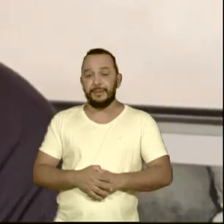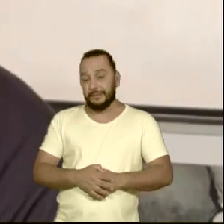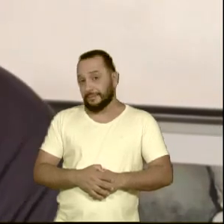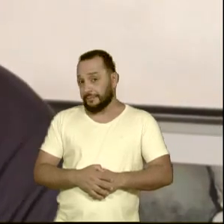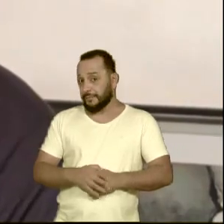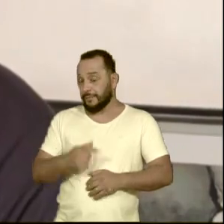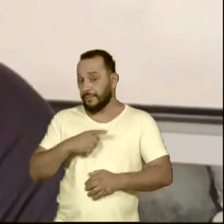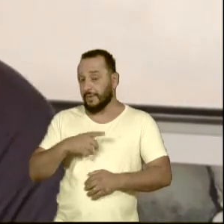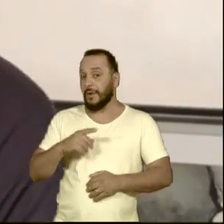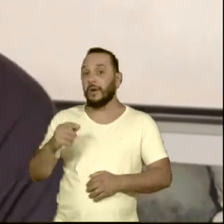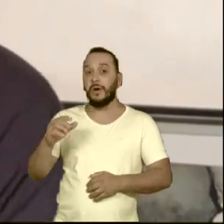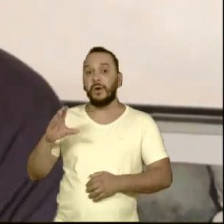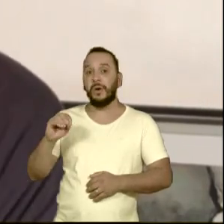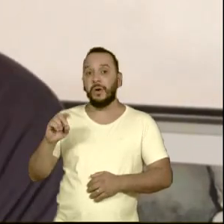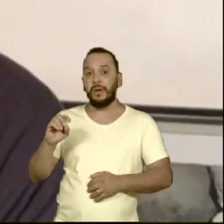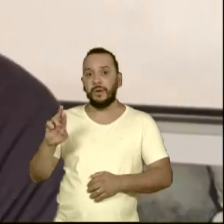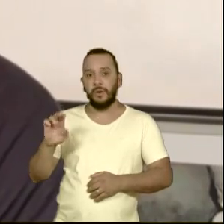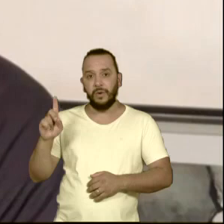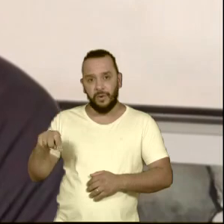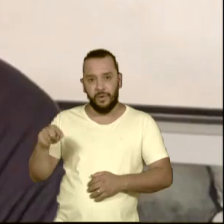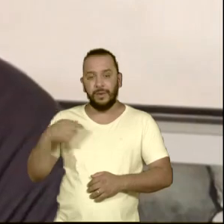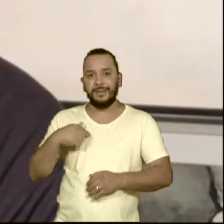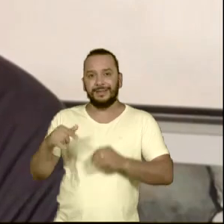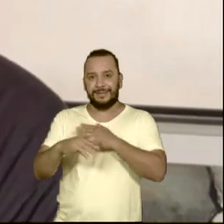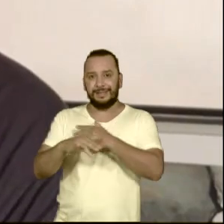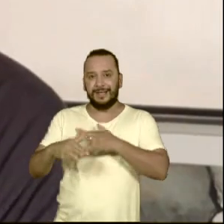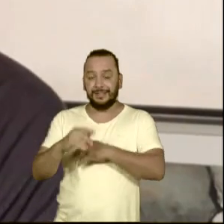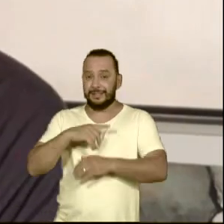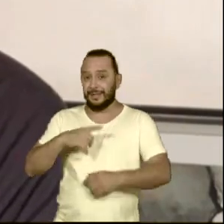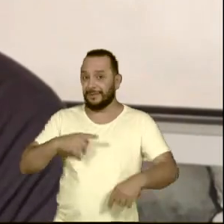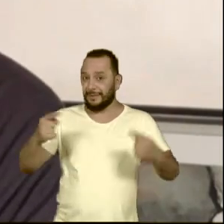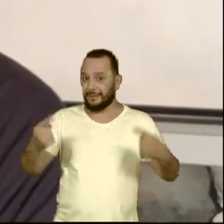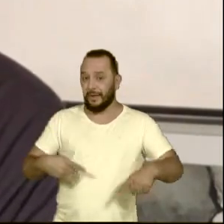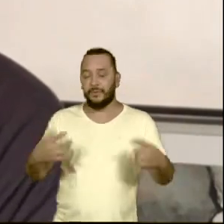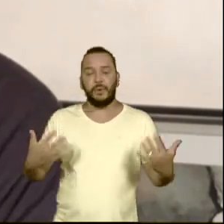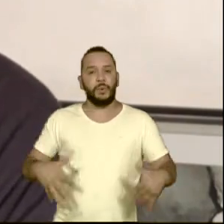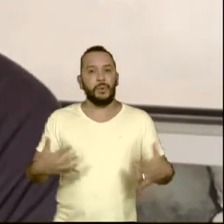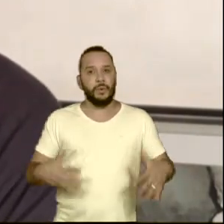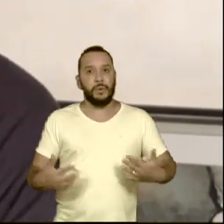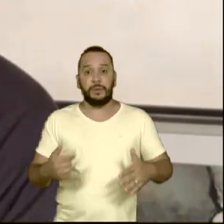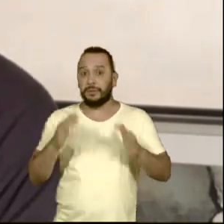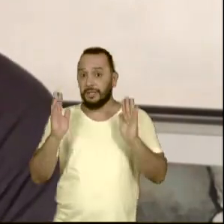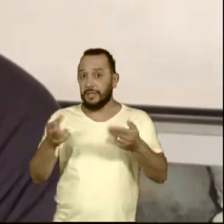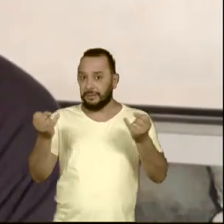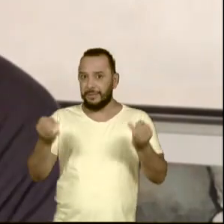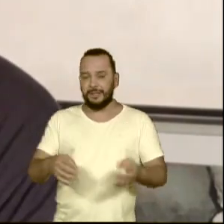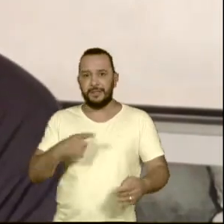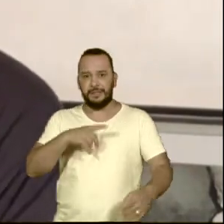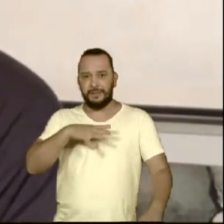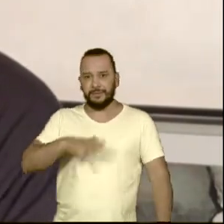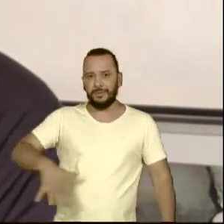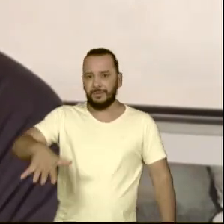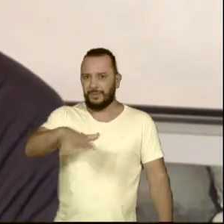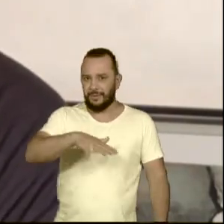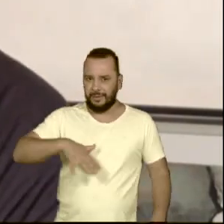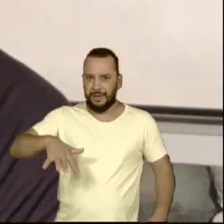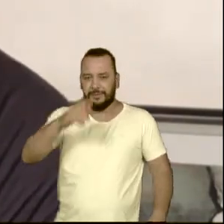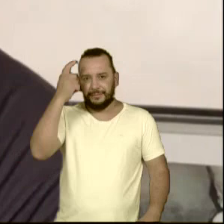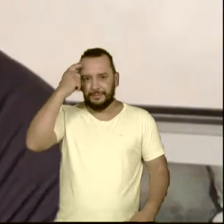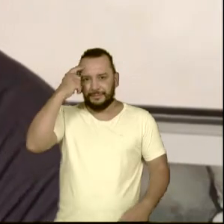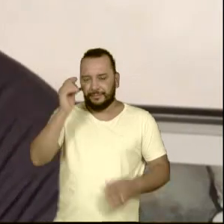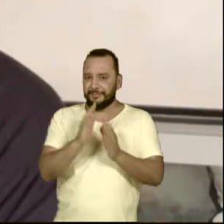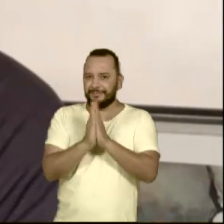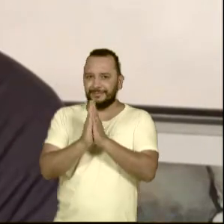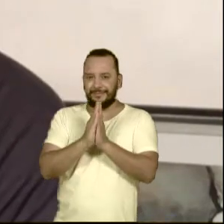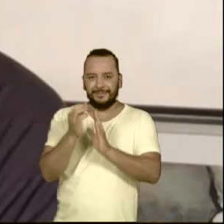Cocoricó na cidade é um desafio gigantesco, tá? Como eu já falei dos cenários pensados para bonecos, claro que a gente vai ganhando uma